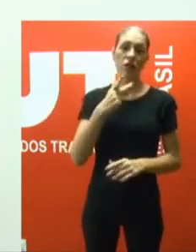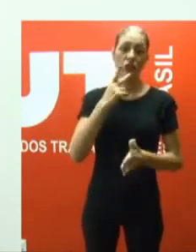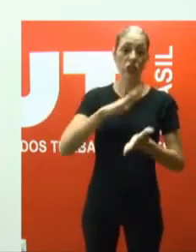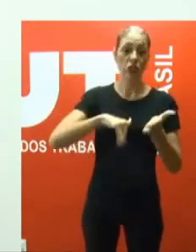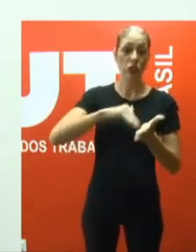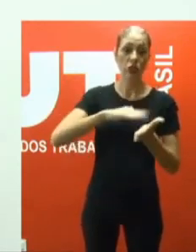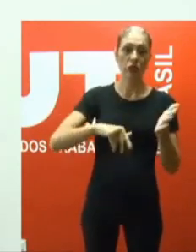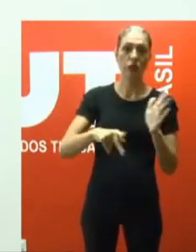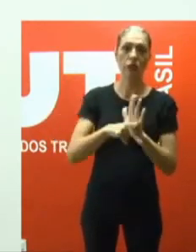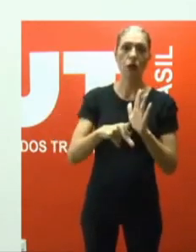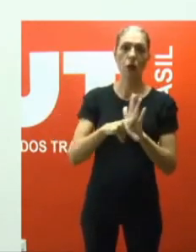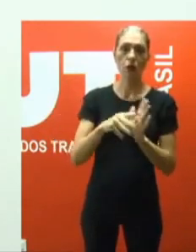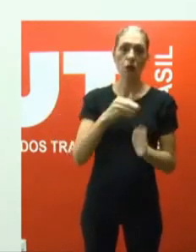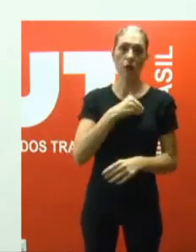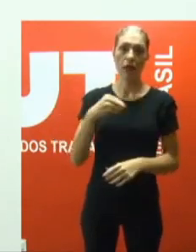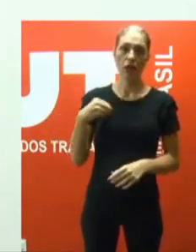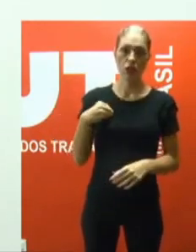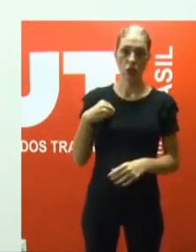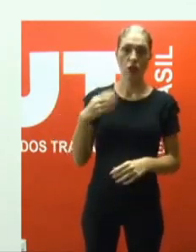trouxemos e não houve nenhuma reação.